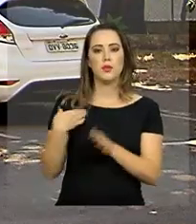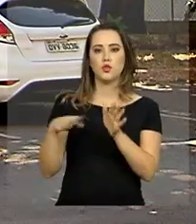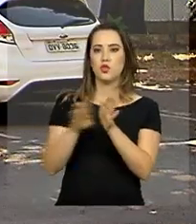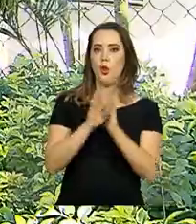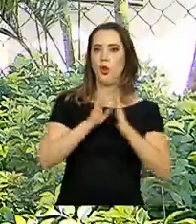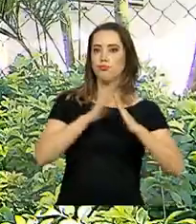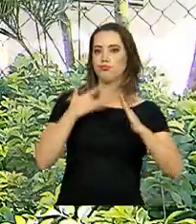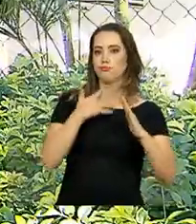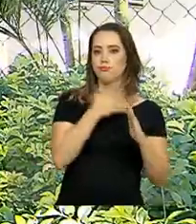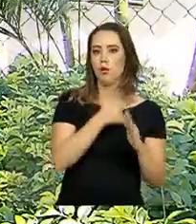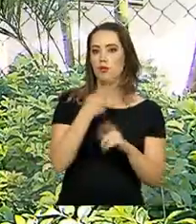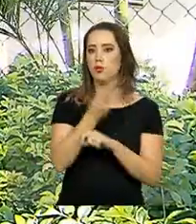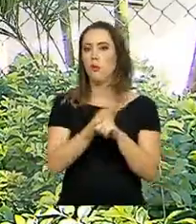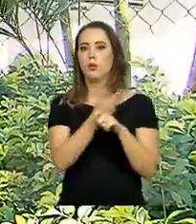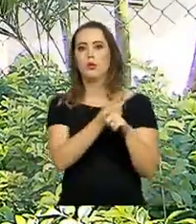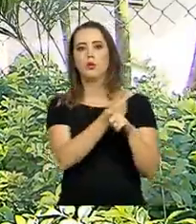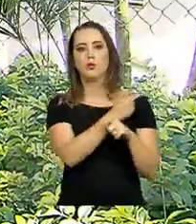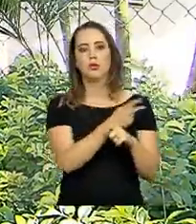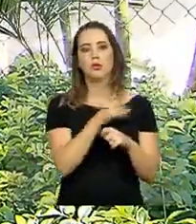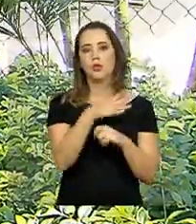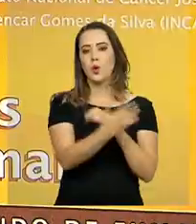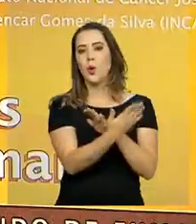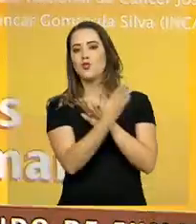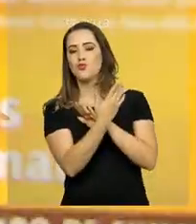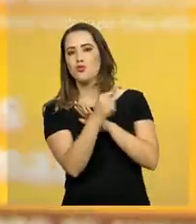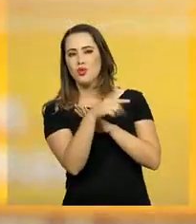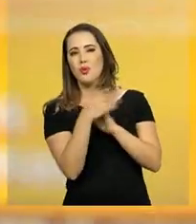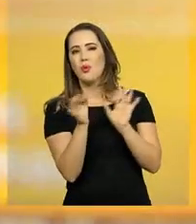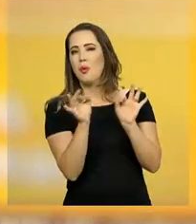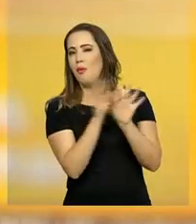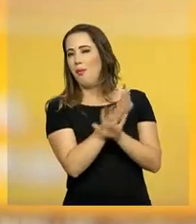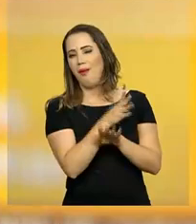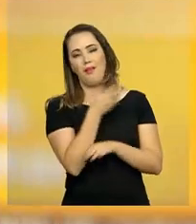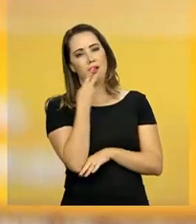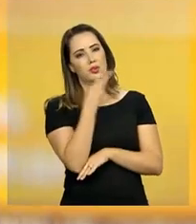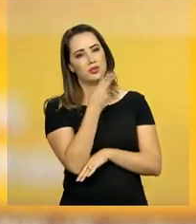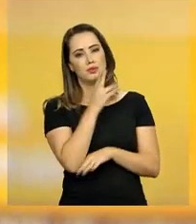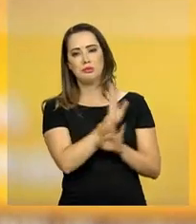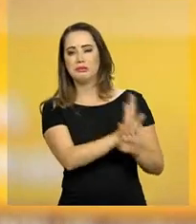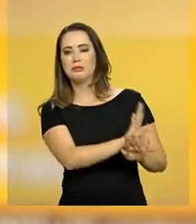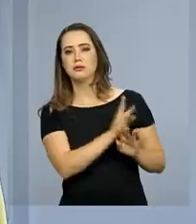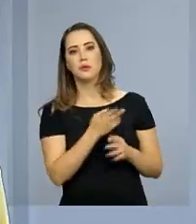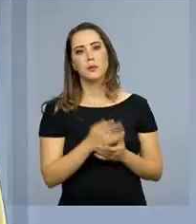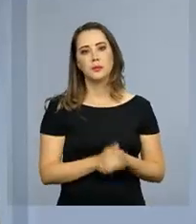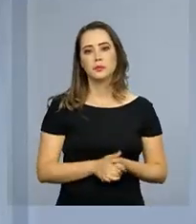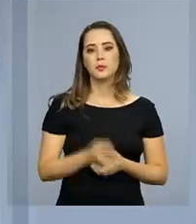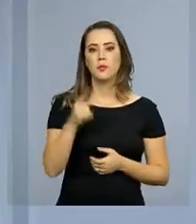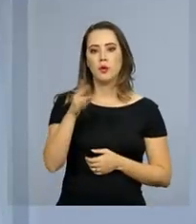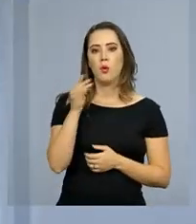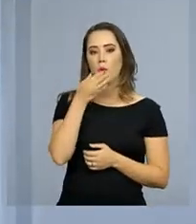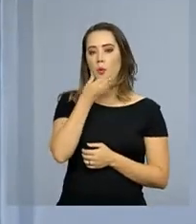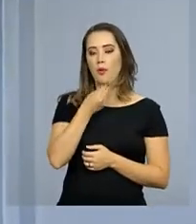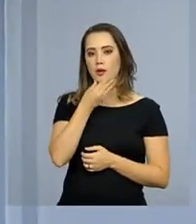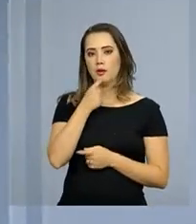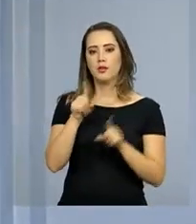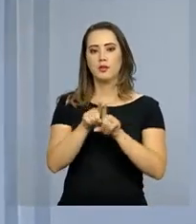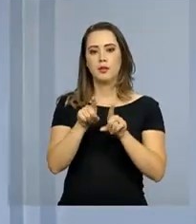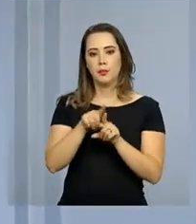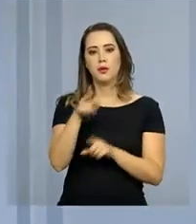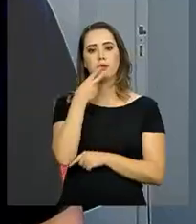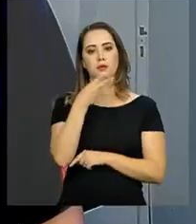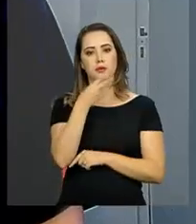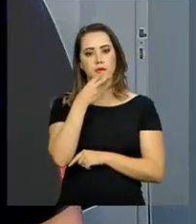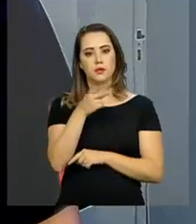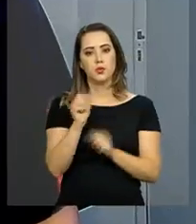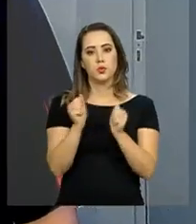de saúde em Brasília para buscar apoio na tentativa de abandonar o tabaco. O marido, que também é